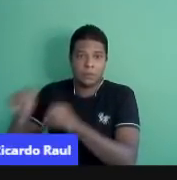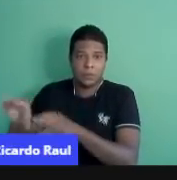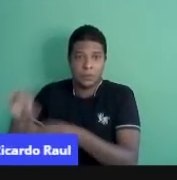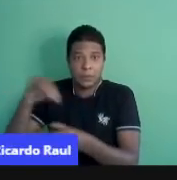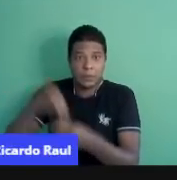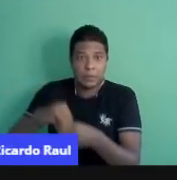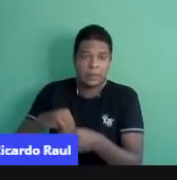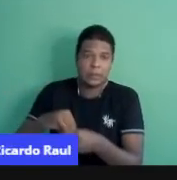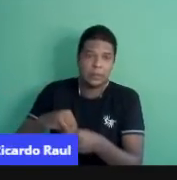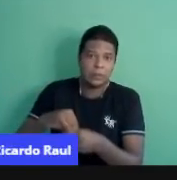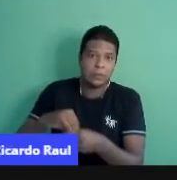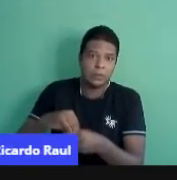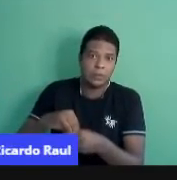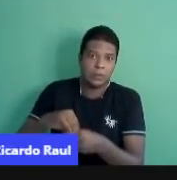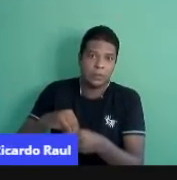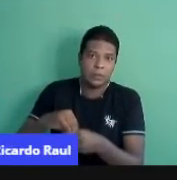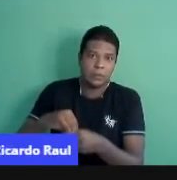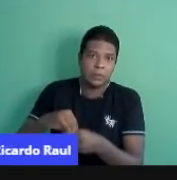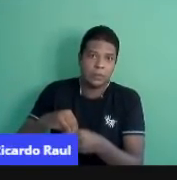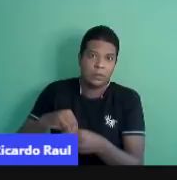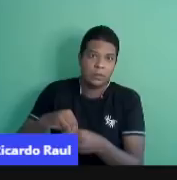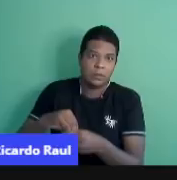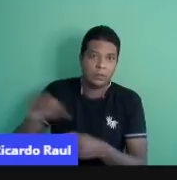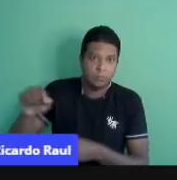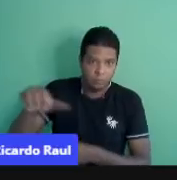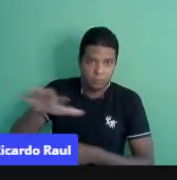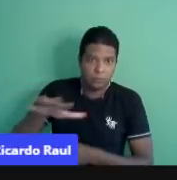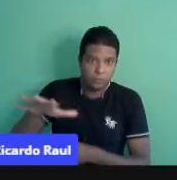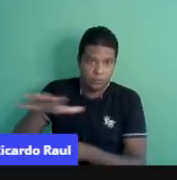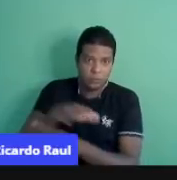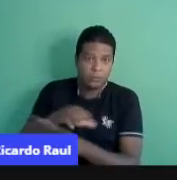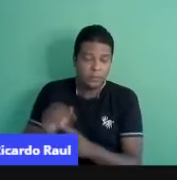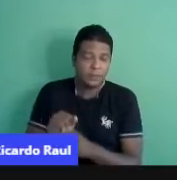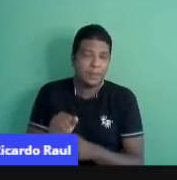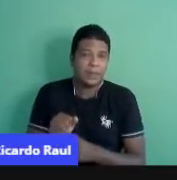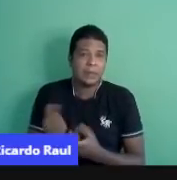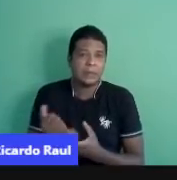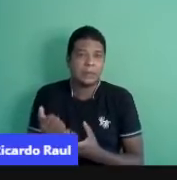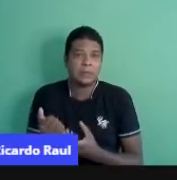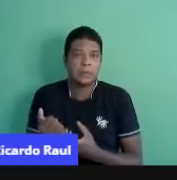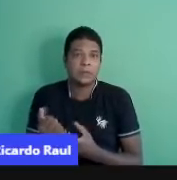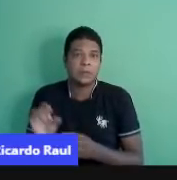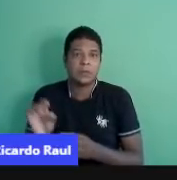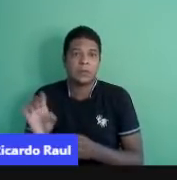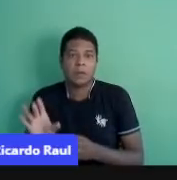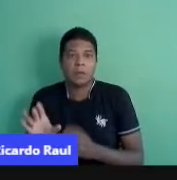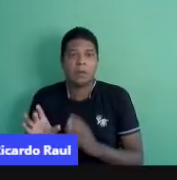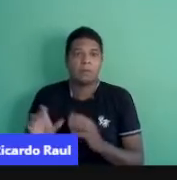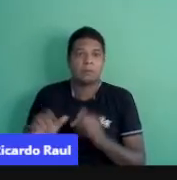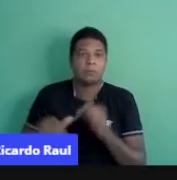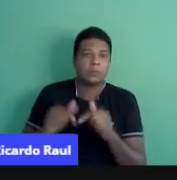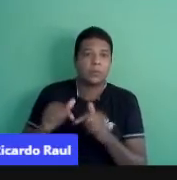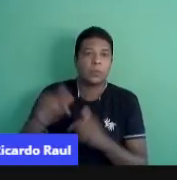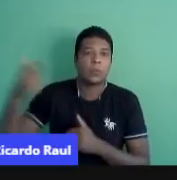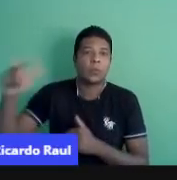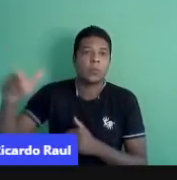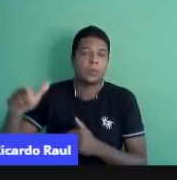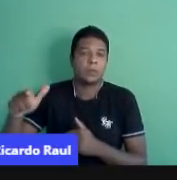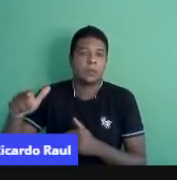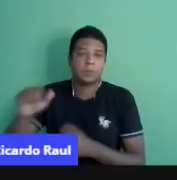que outrora não acontecia. Ela estava apenas a serviço de outras áreas